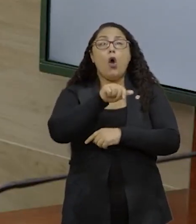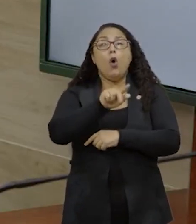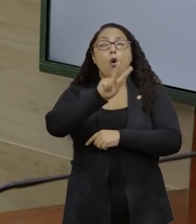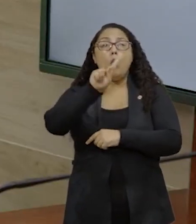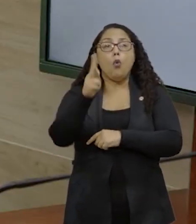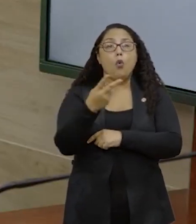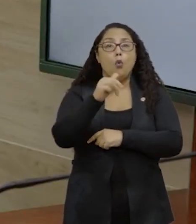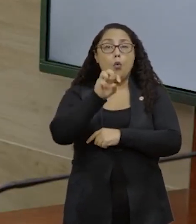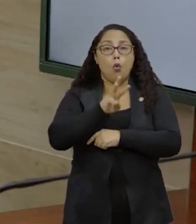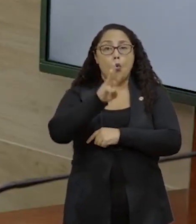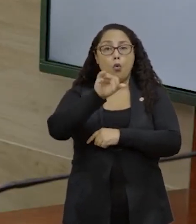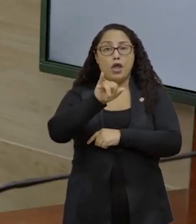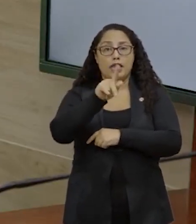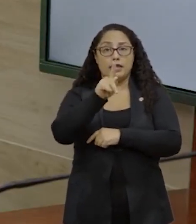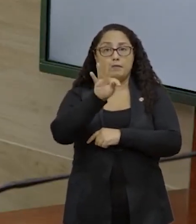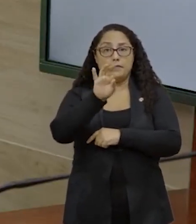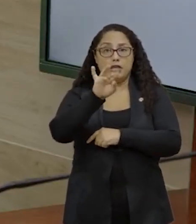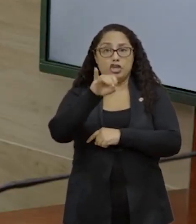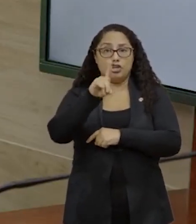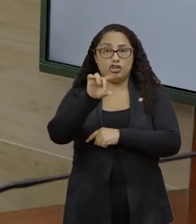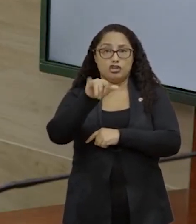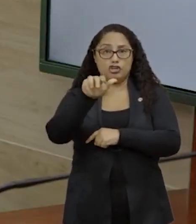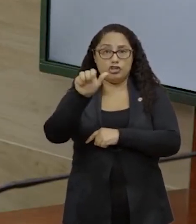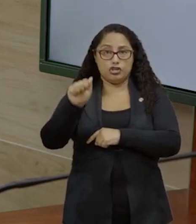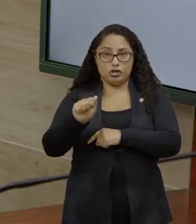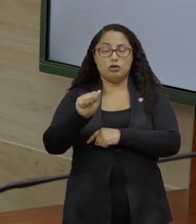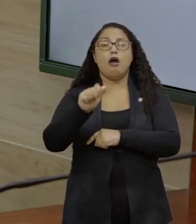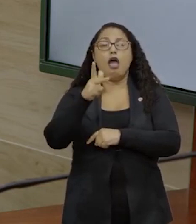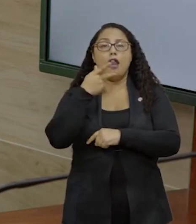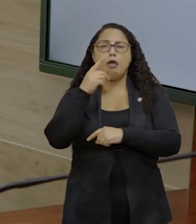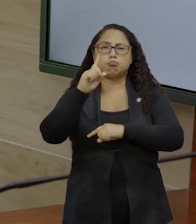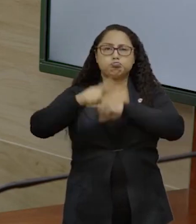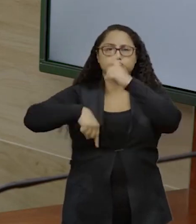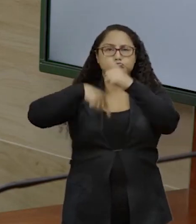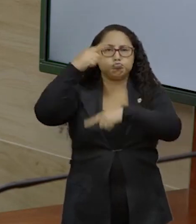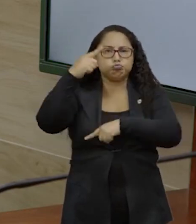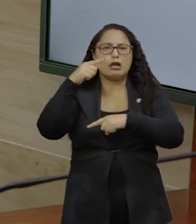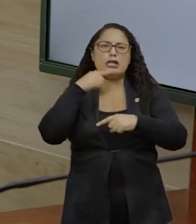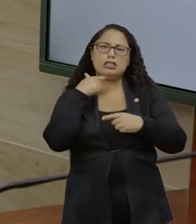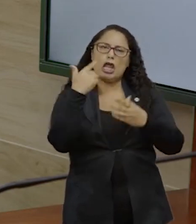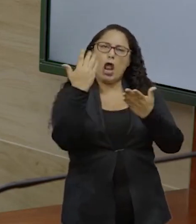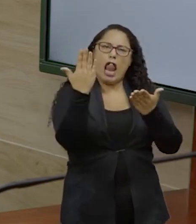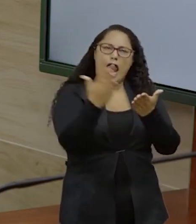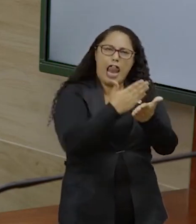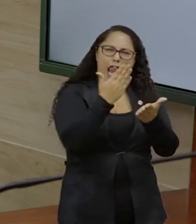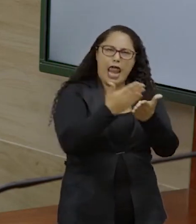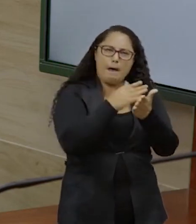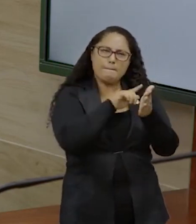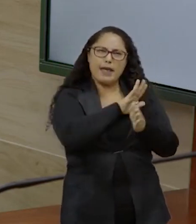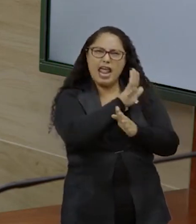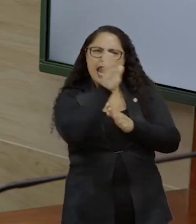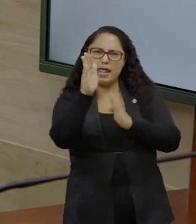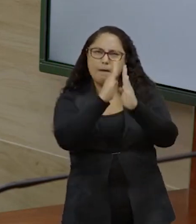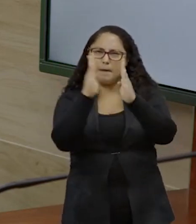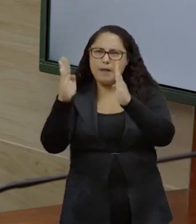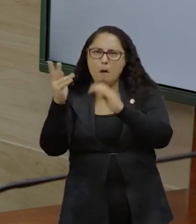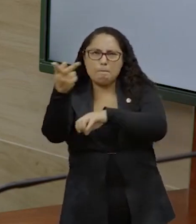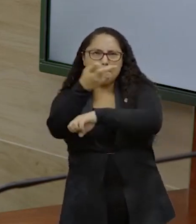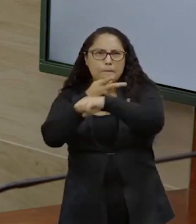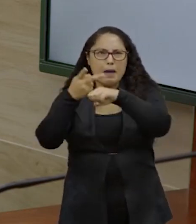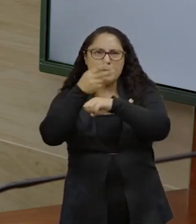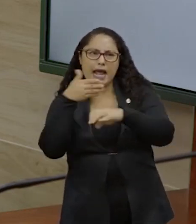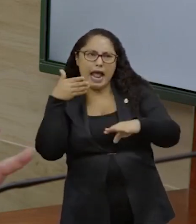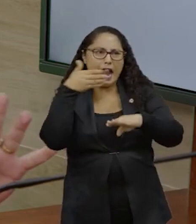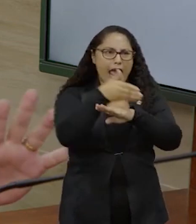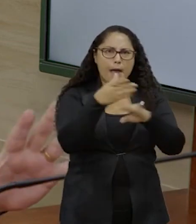por exemplo. Isso. Né? O Wikipedia foi uma revolução, né? A gente tinha aquelas enciclopédias, tinha que ir na biblioteca procurar livro. Aí chega